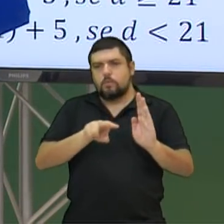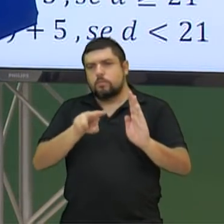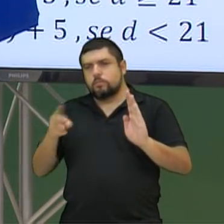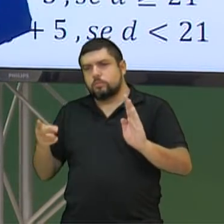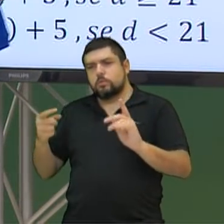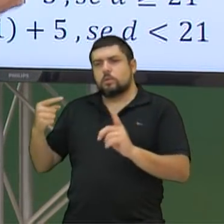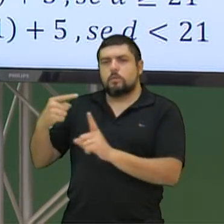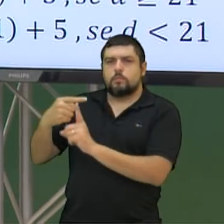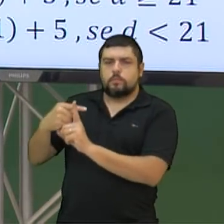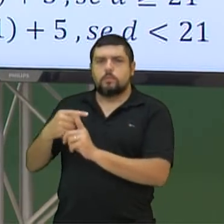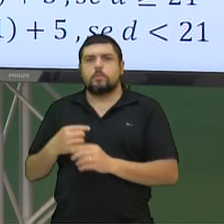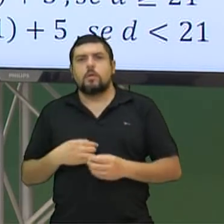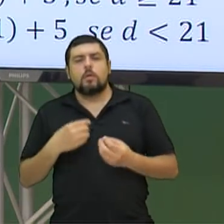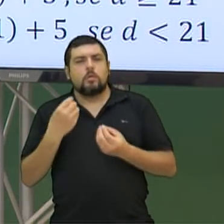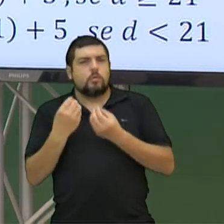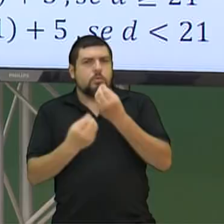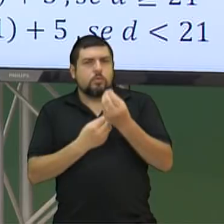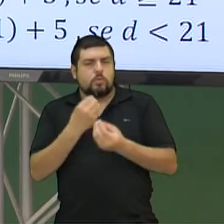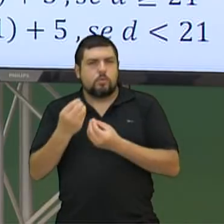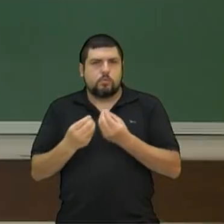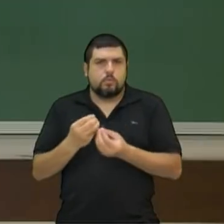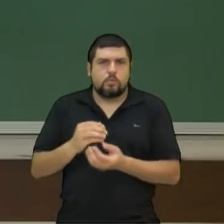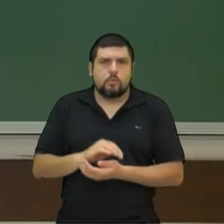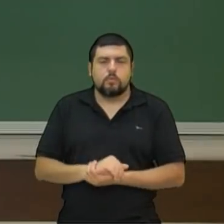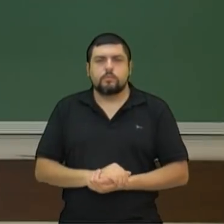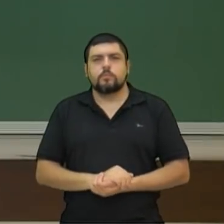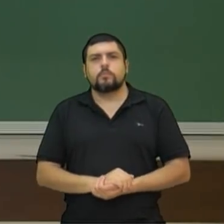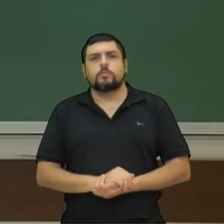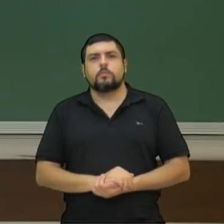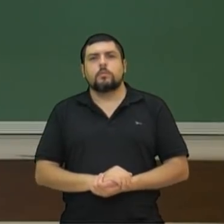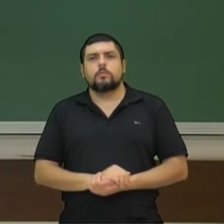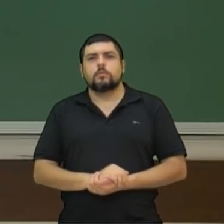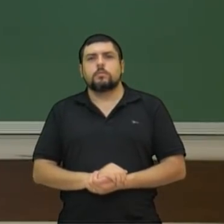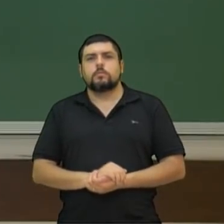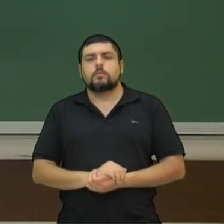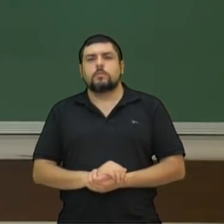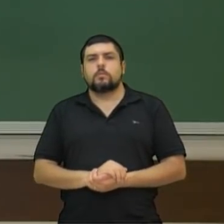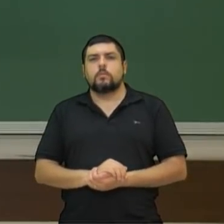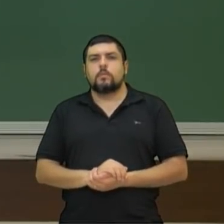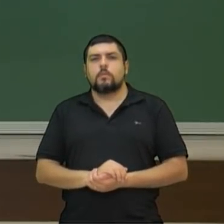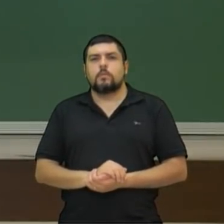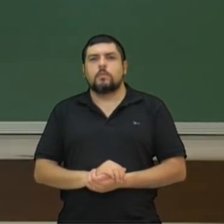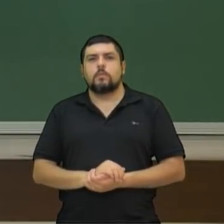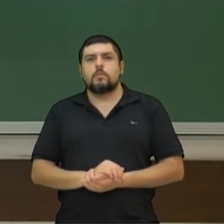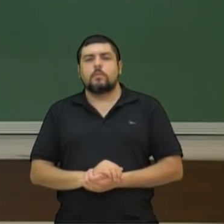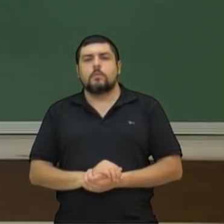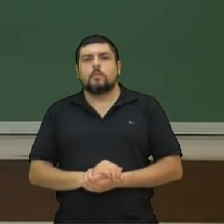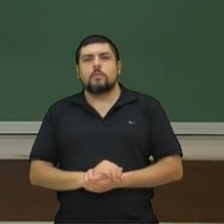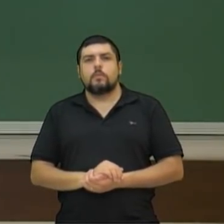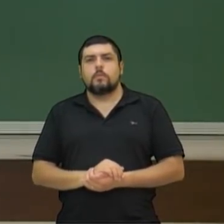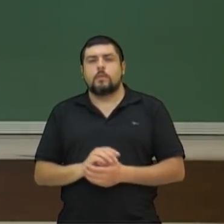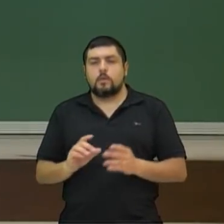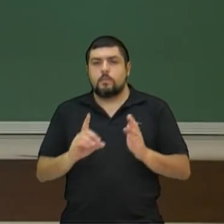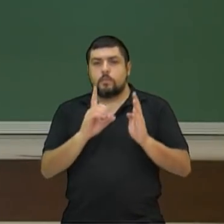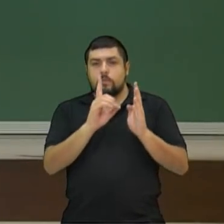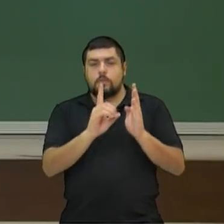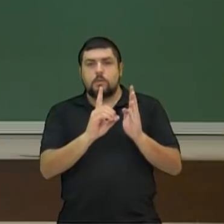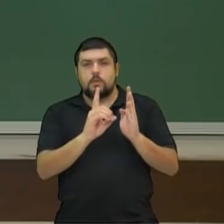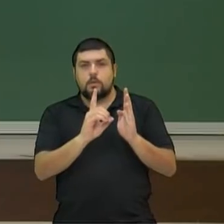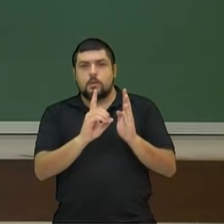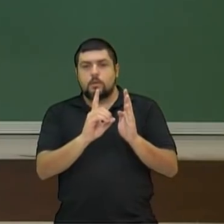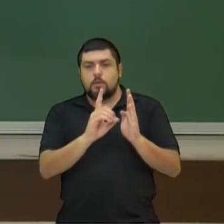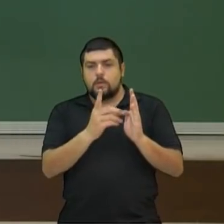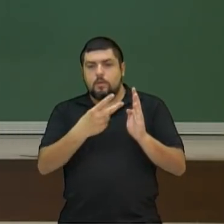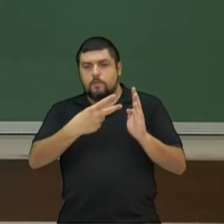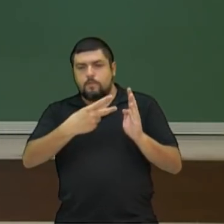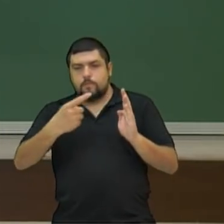D menos 21 é maior que zero para quais valores? D menos 21 é maior que zero quando D for maior que 21,